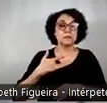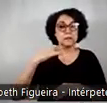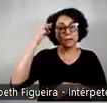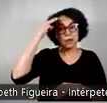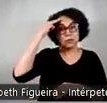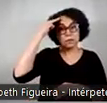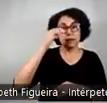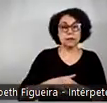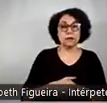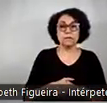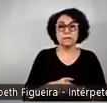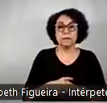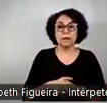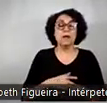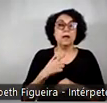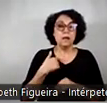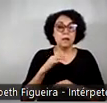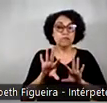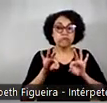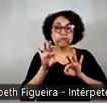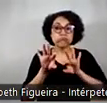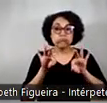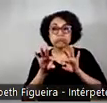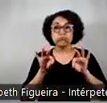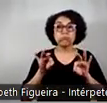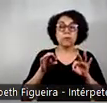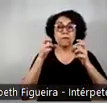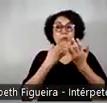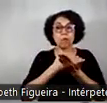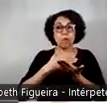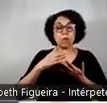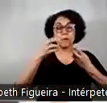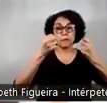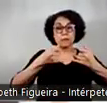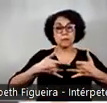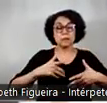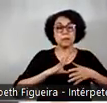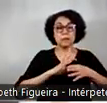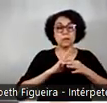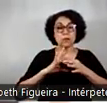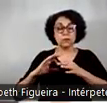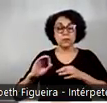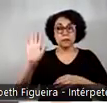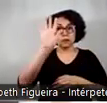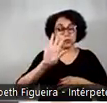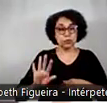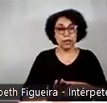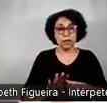Eu separei, né, minha apresentação, né? Primeiro eu vou dar um contexto geral de migração, né, e aí fazendo